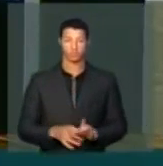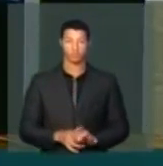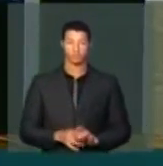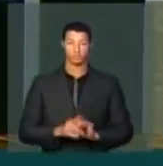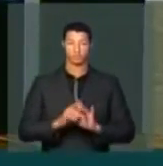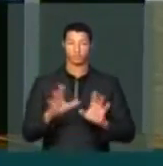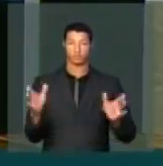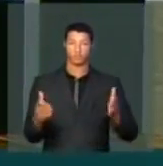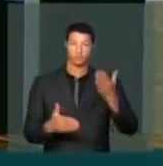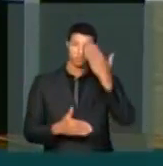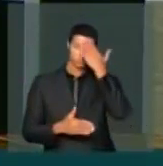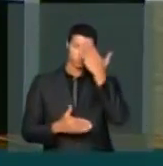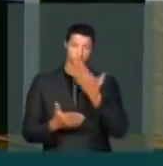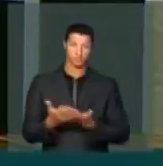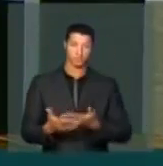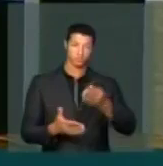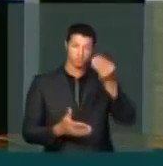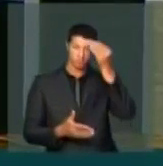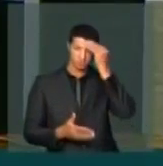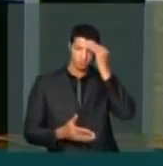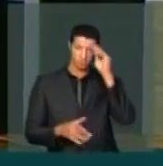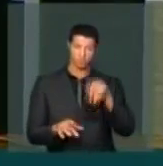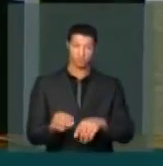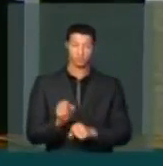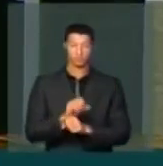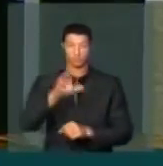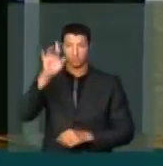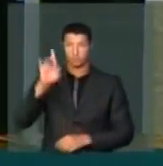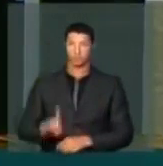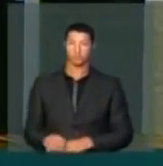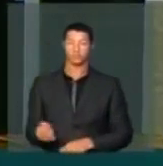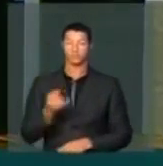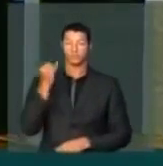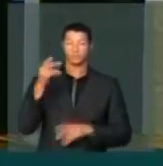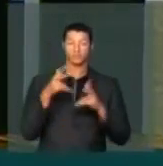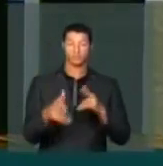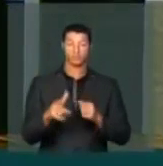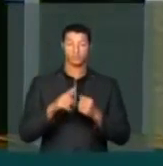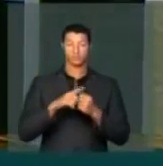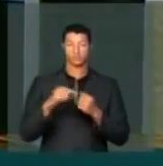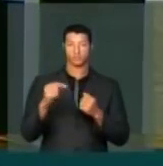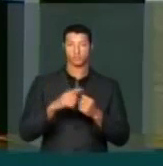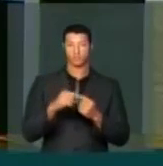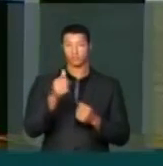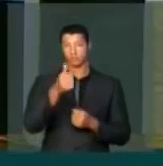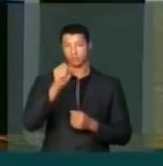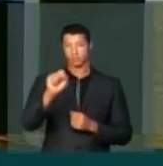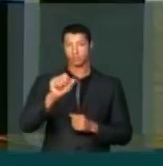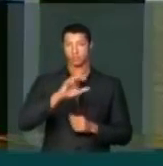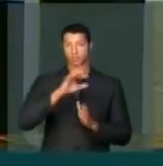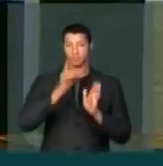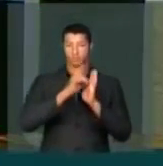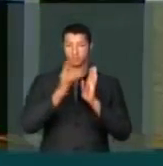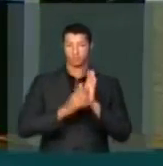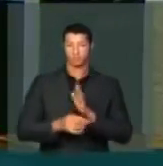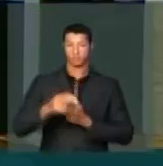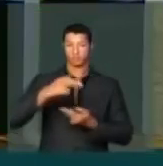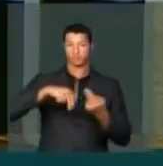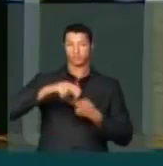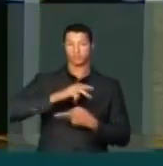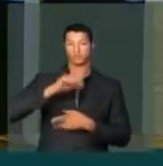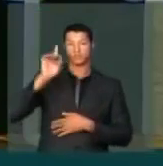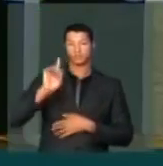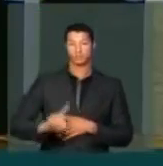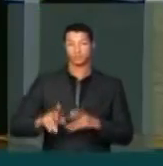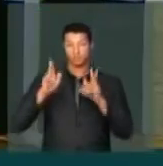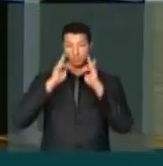de crença e de culto é um direito humano fundamental, conforme o artigo 18 da Declaração Universal dos